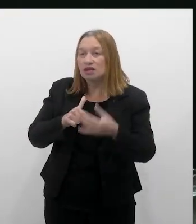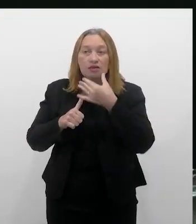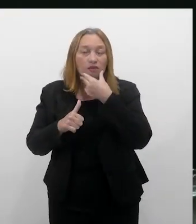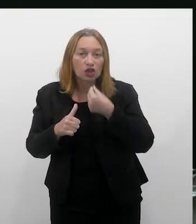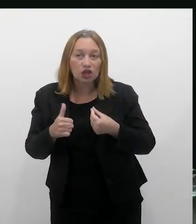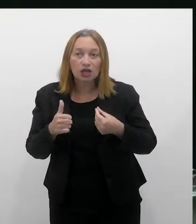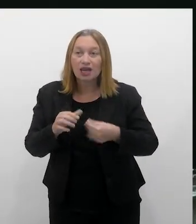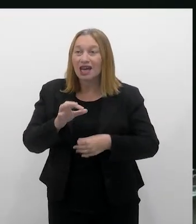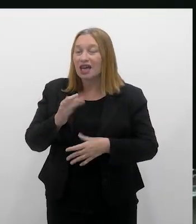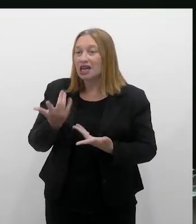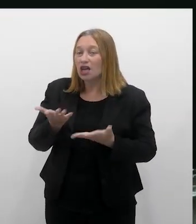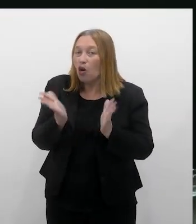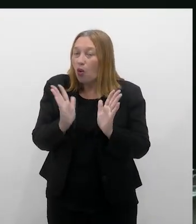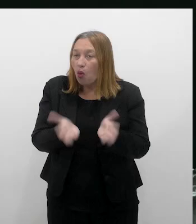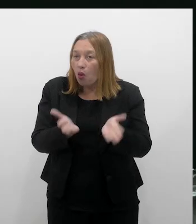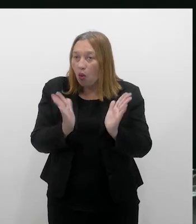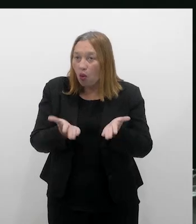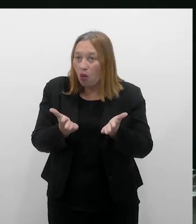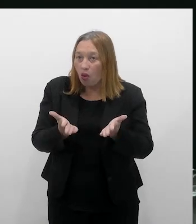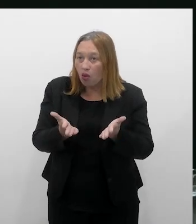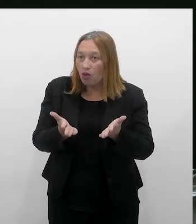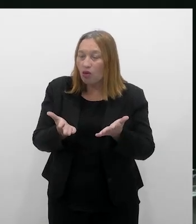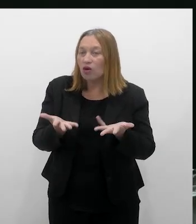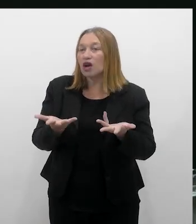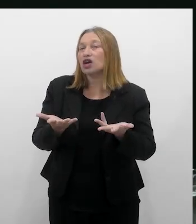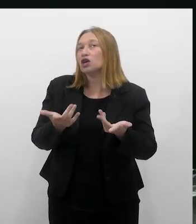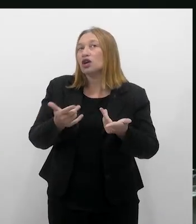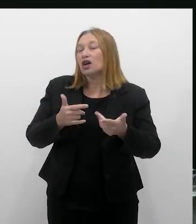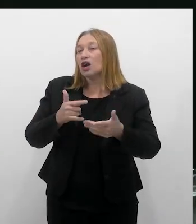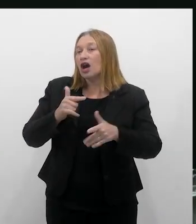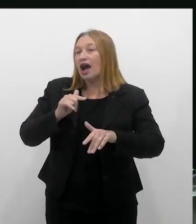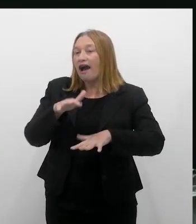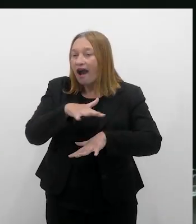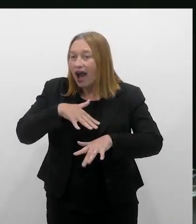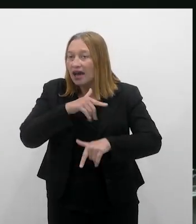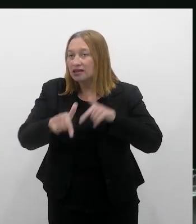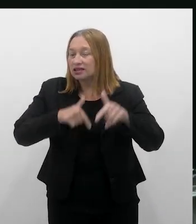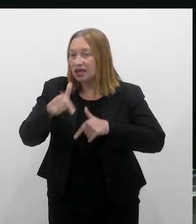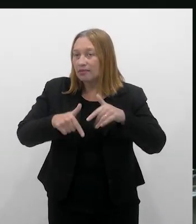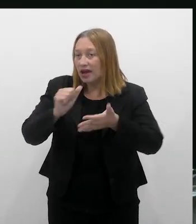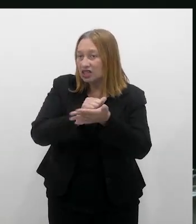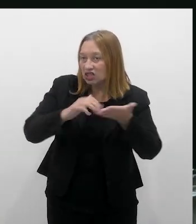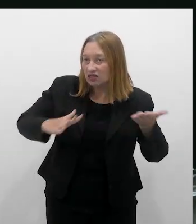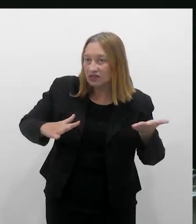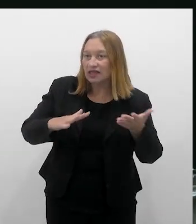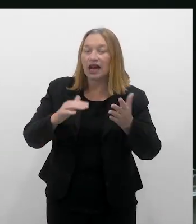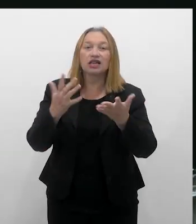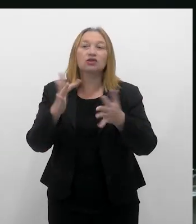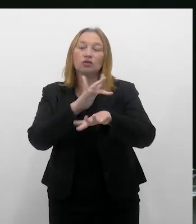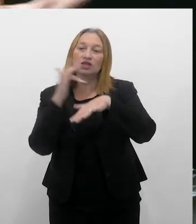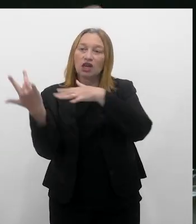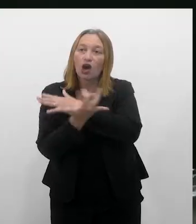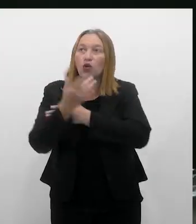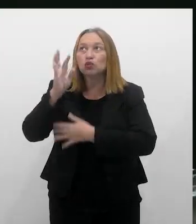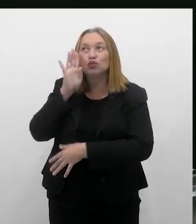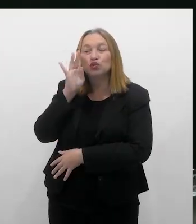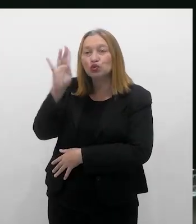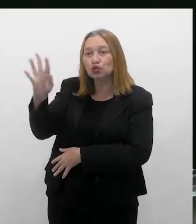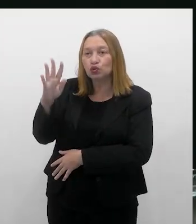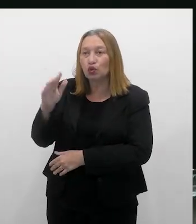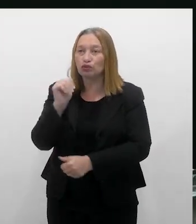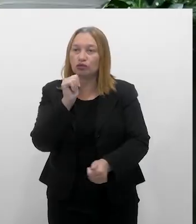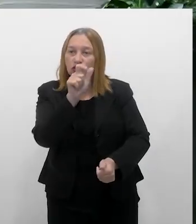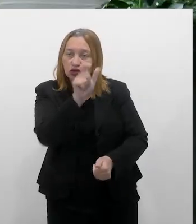nossa menina, ele considera hoje que o mercado informal de trabalho, as atividades com a internet, o sonho de ser